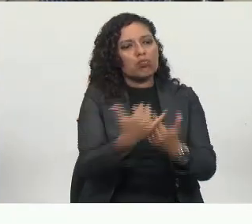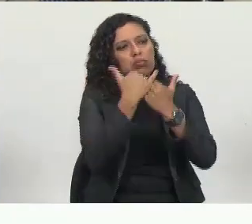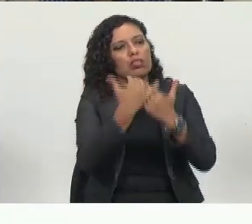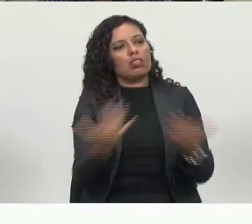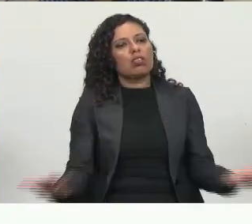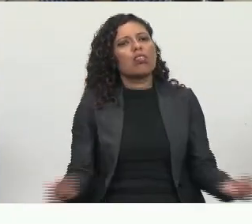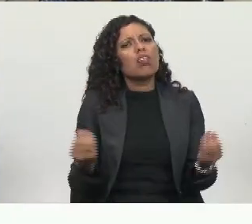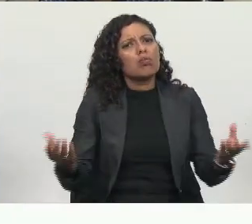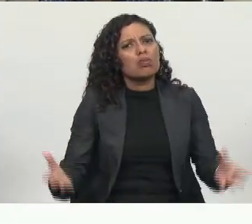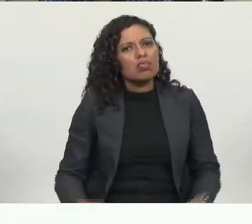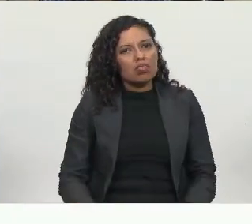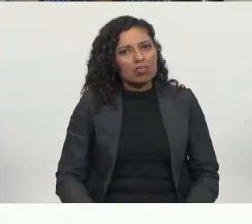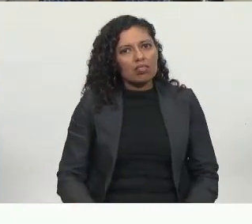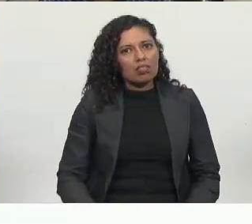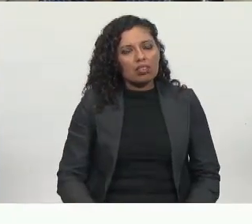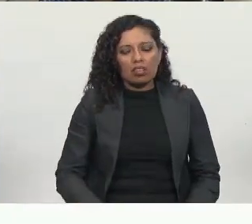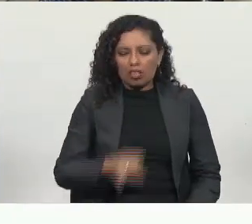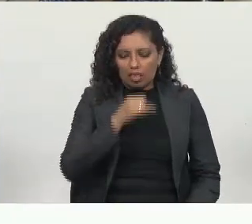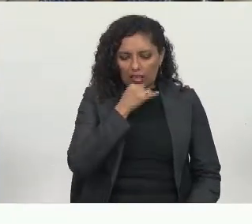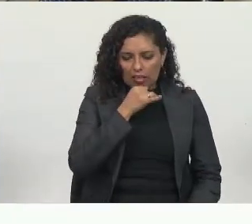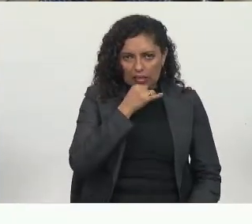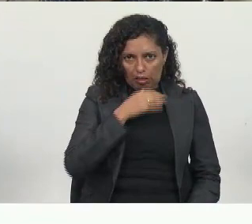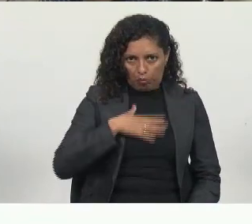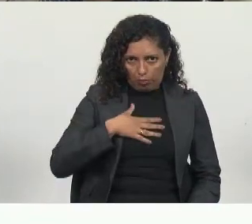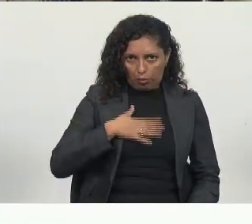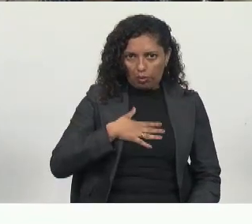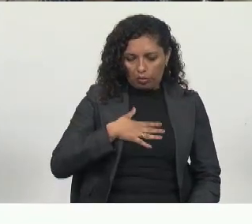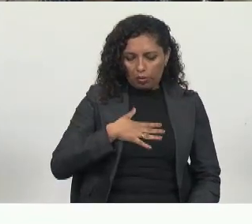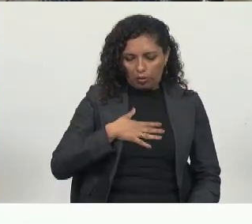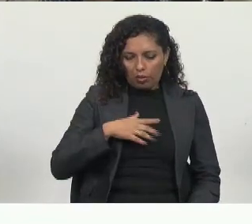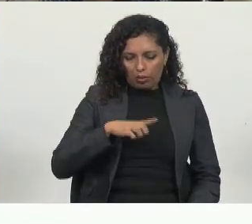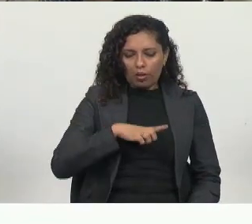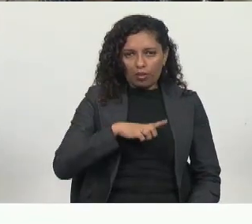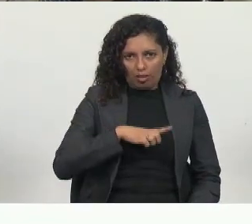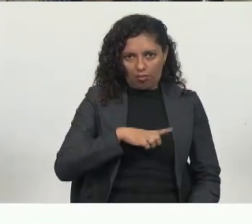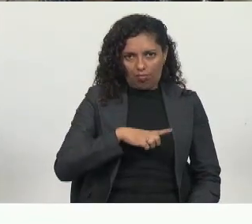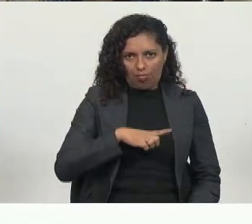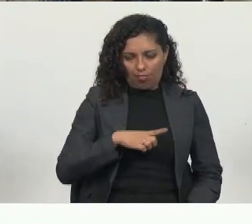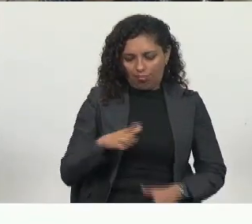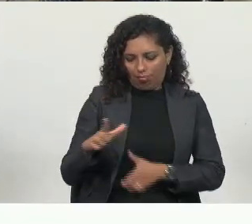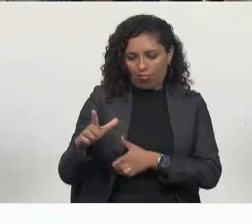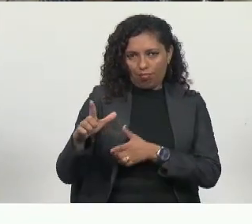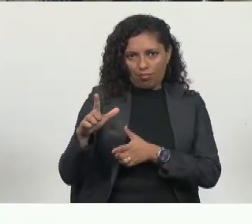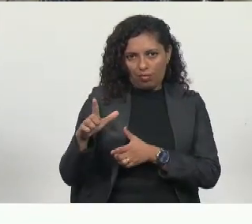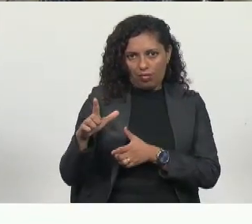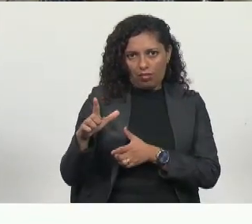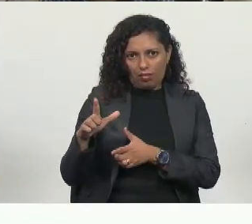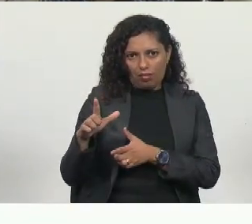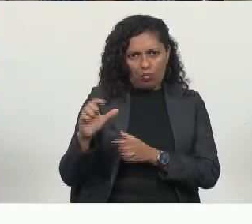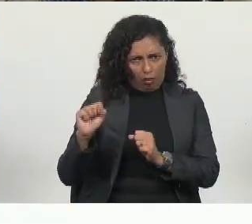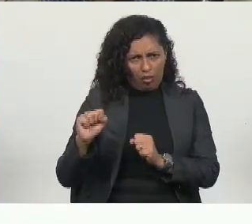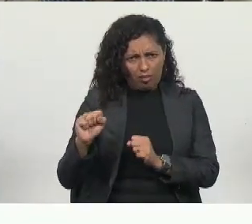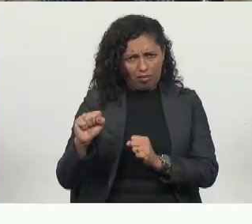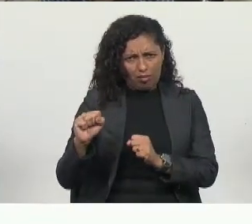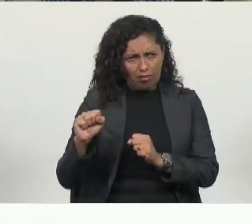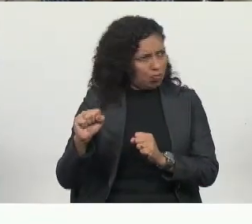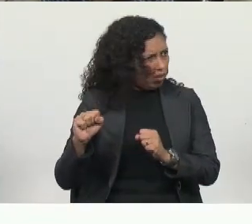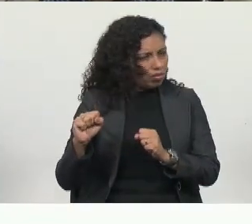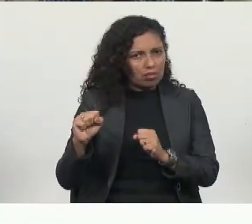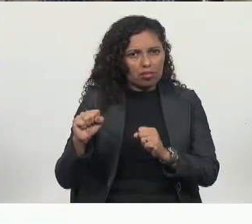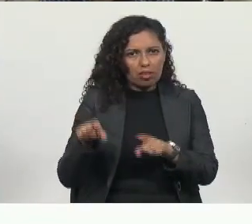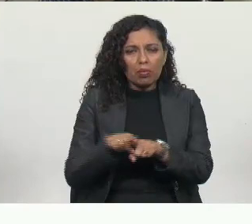O tema do porte, eu, por exemplo, eu tenho porte pedido pela Polícia Federal. É da lei de Estatuto de Desarmamento. Então você teria... Todos que estão não é dele. Exatamente. Okay. Exatamente. Que a gente